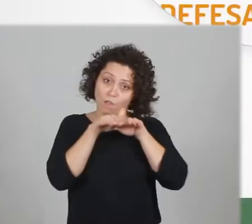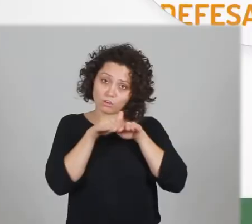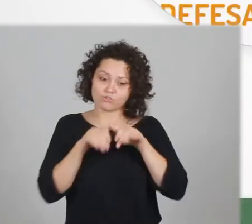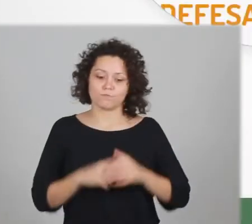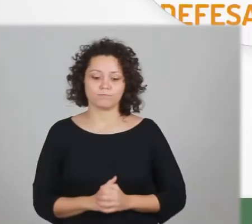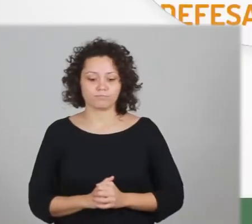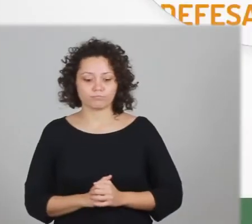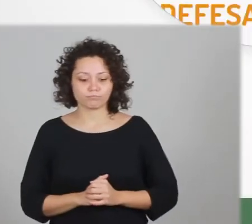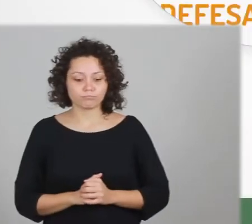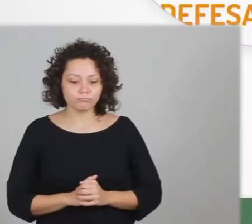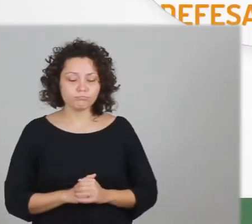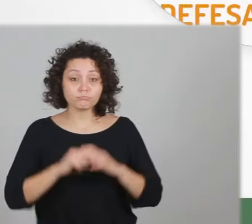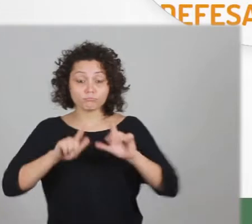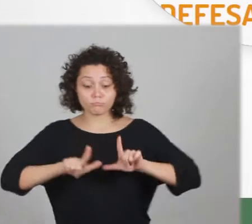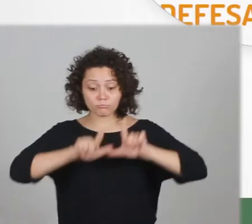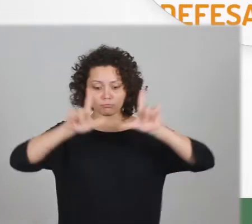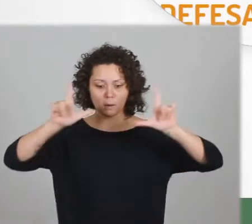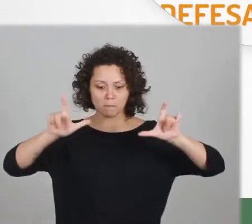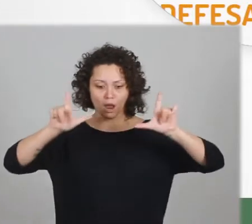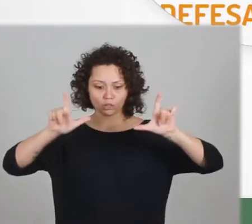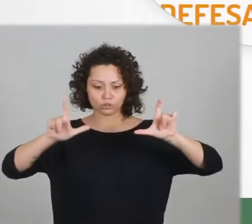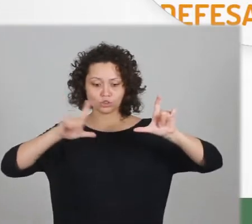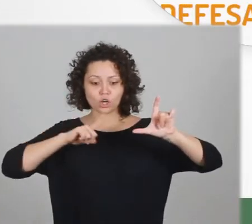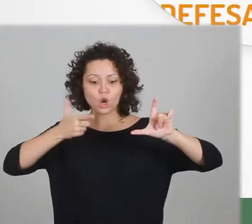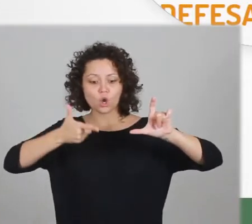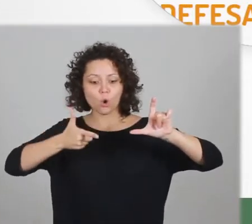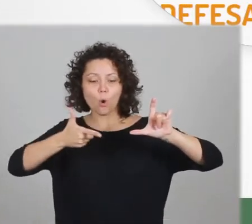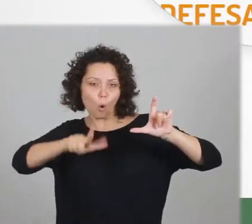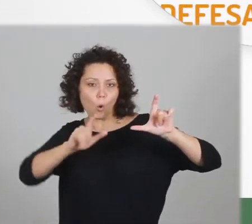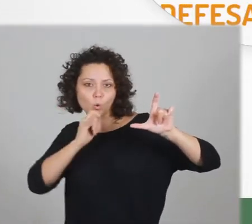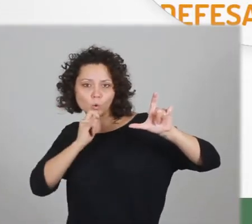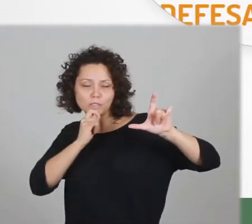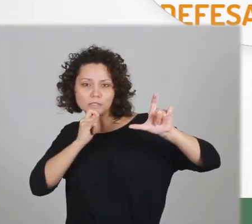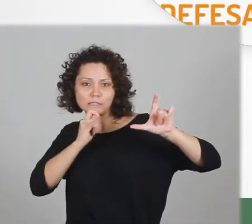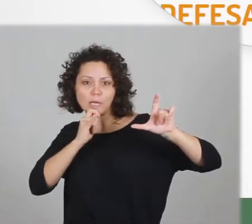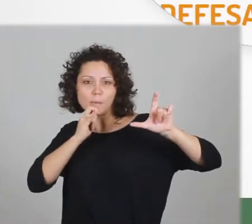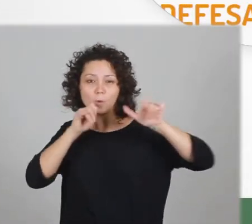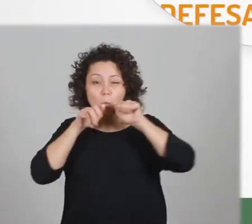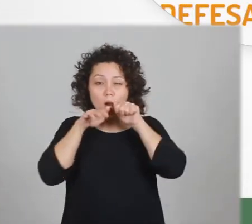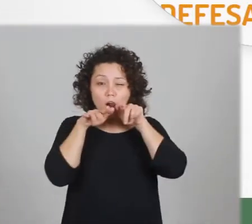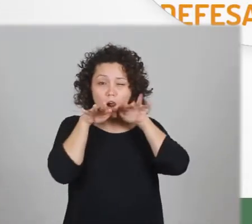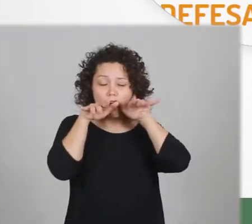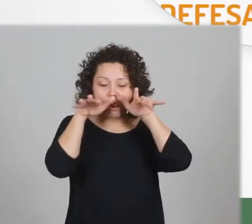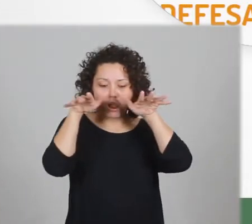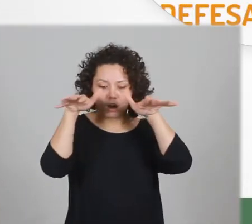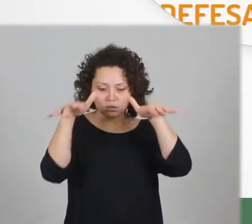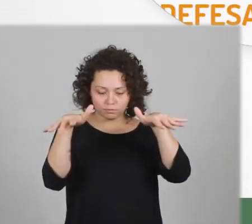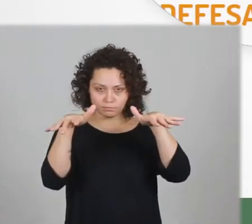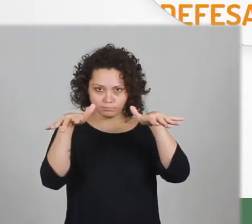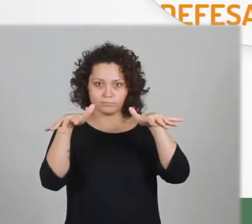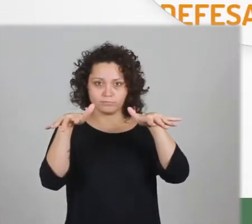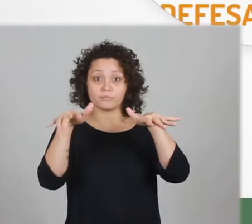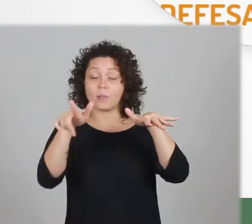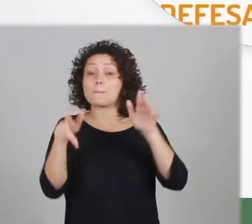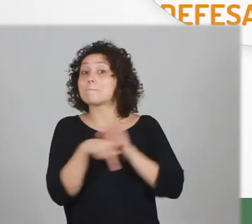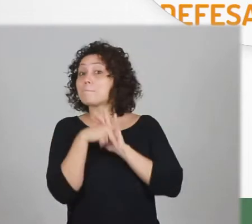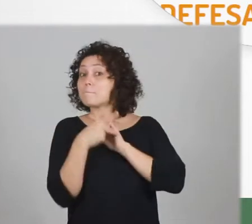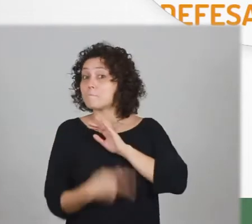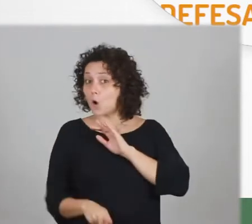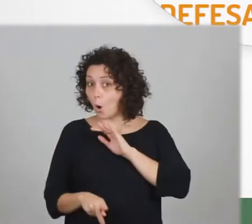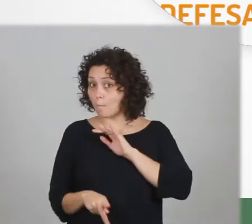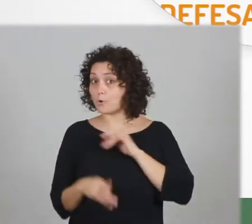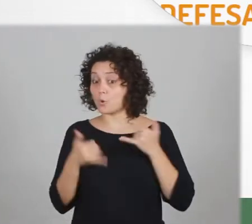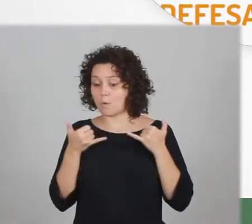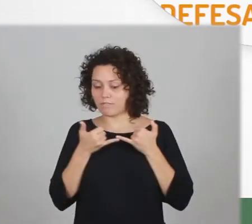nessa imagem a gente tem um outro exemplo de uma campanha com excelente repercussão. A partir da página na internet,